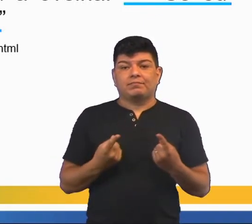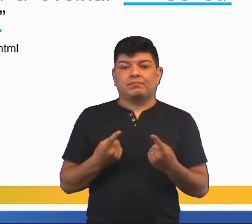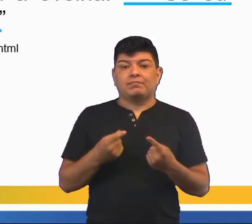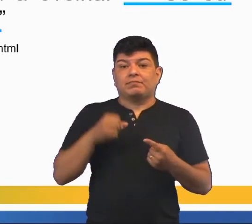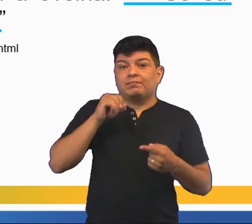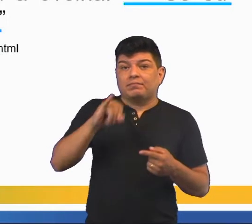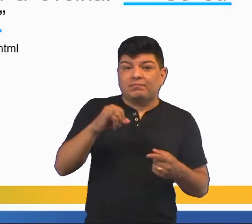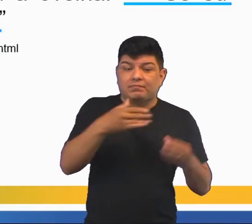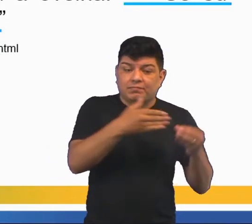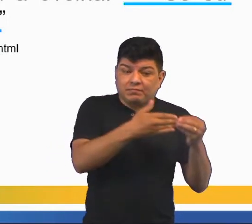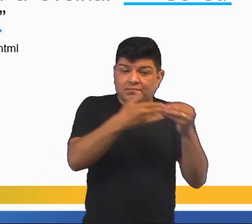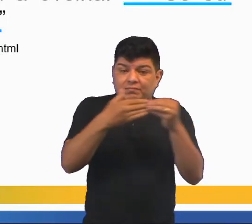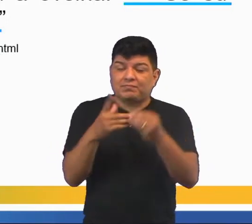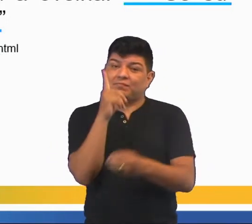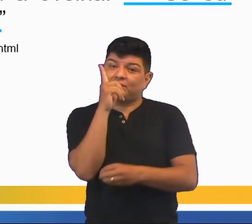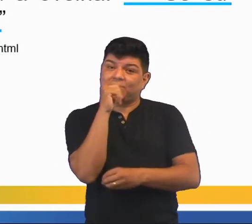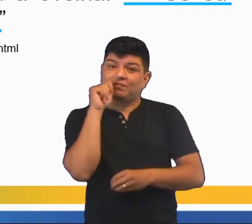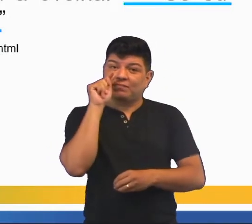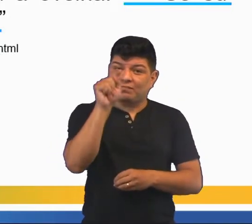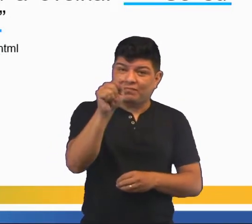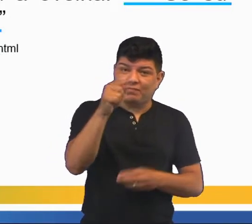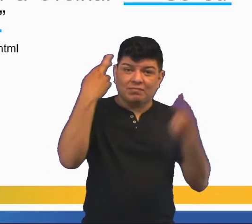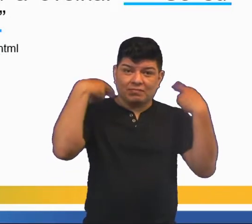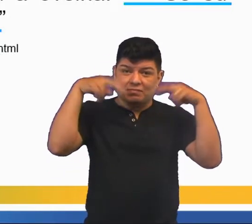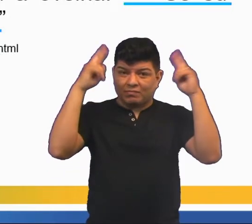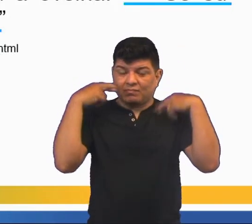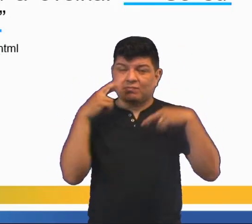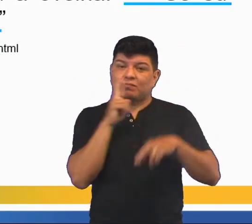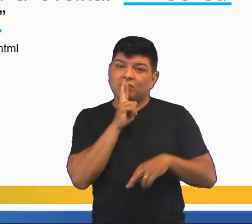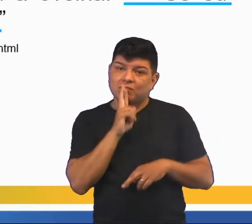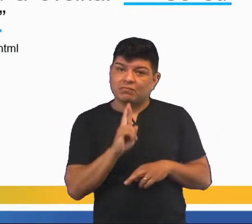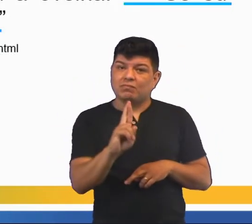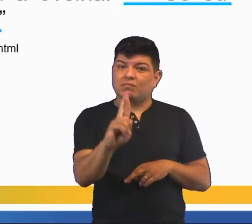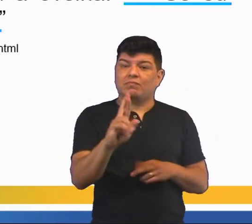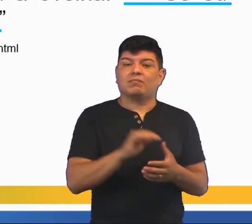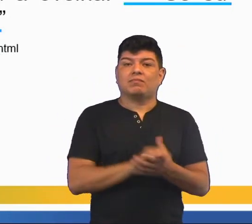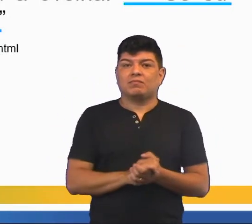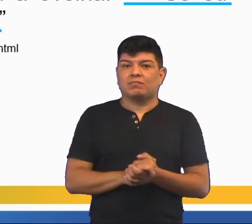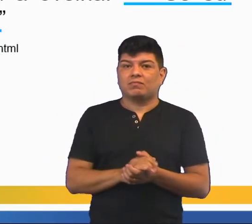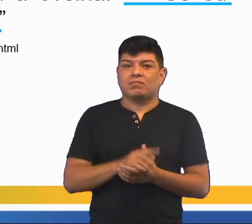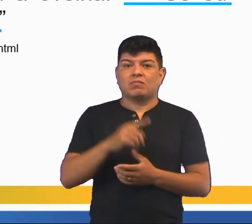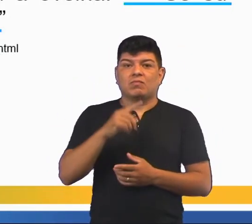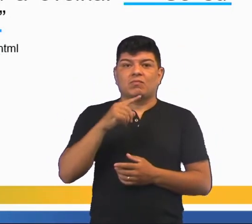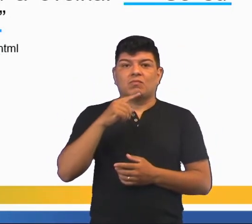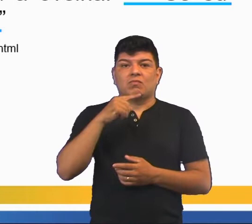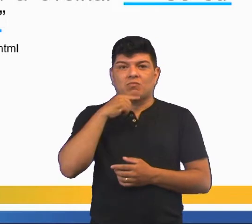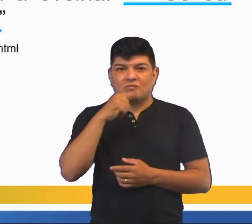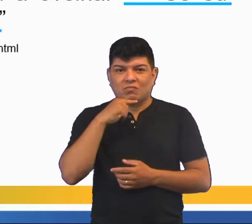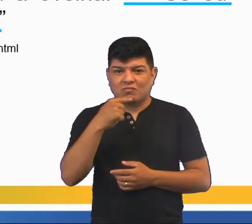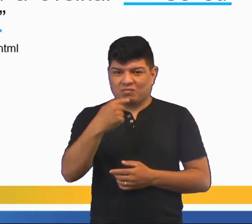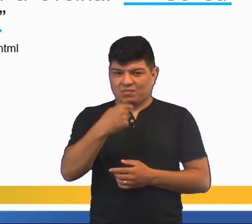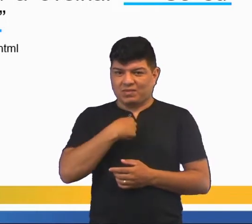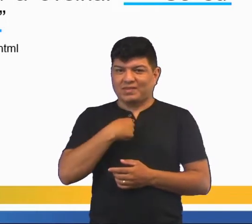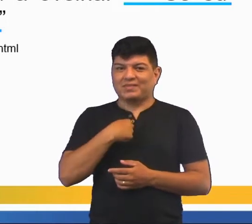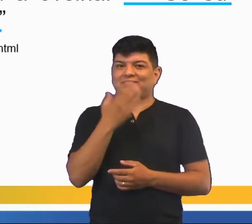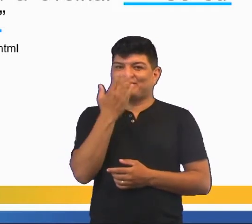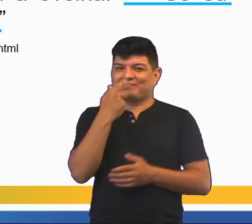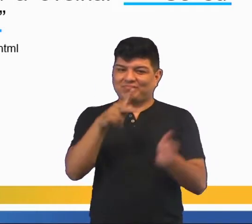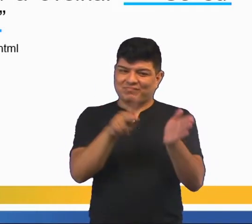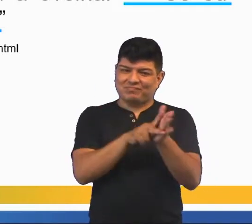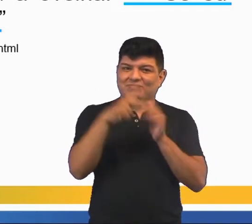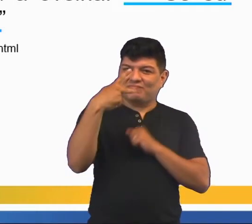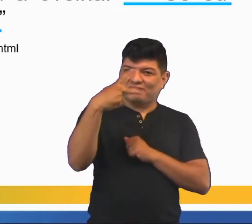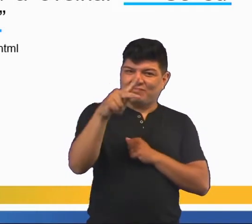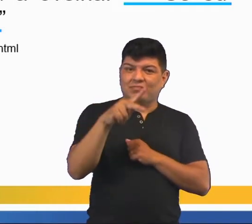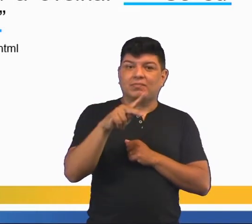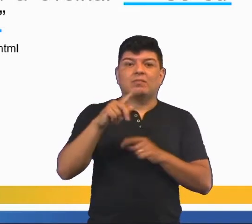se levar água para você, quando a ovelha fala, né? Sem dúvida, eu serei esse alimento.